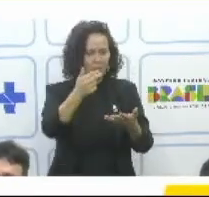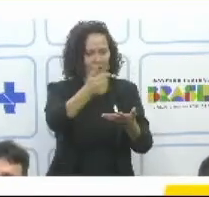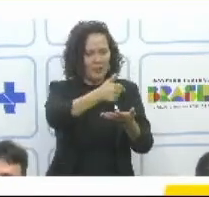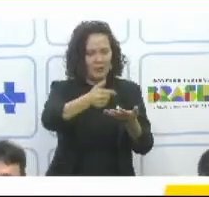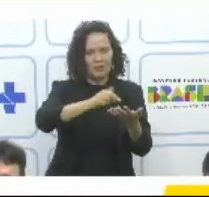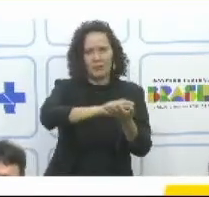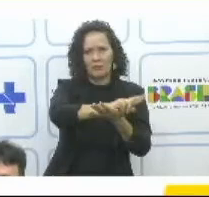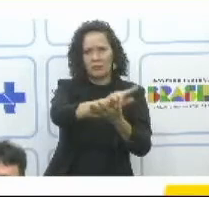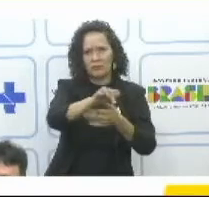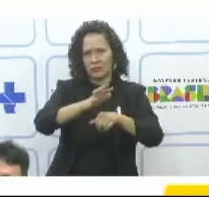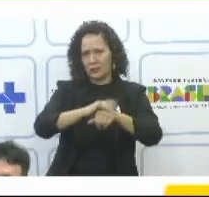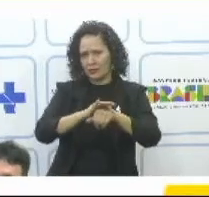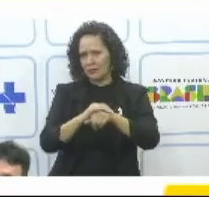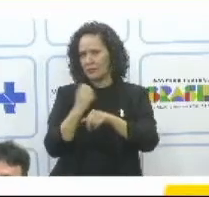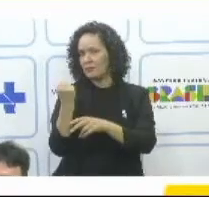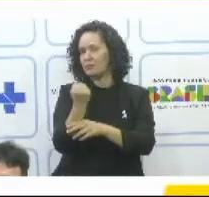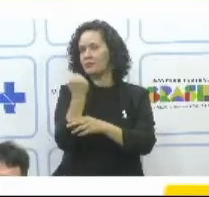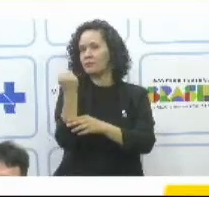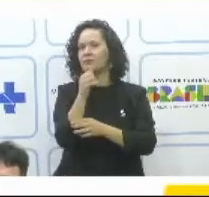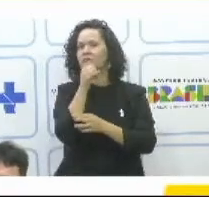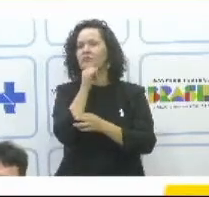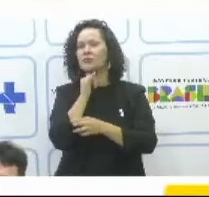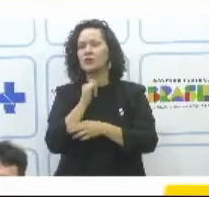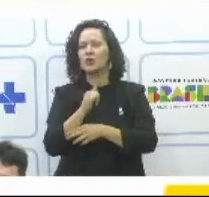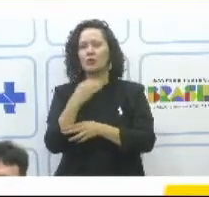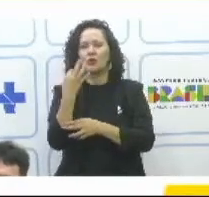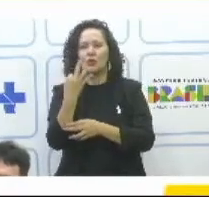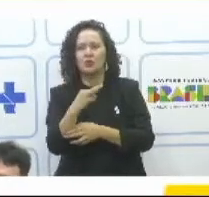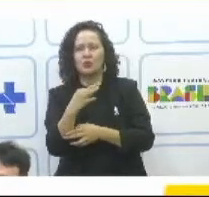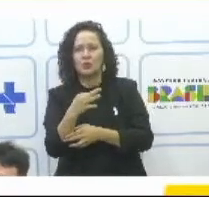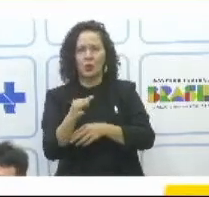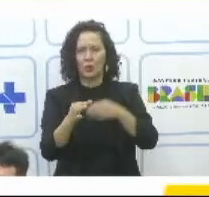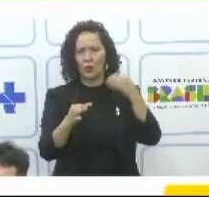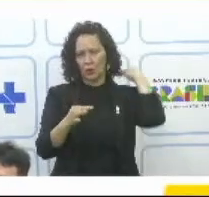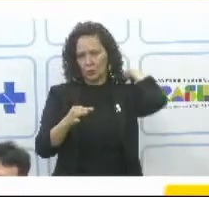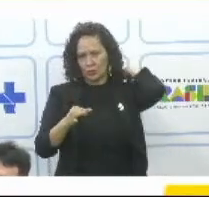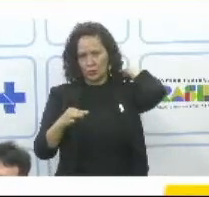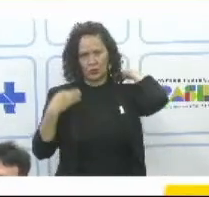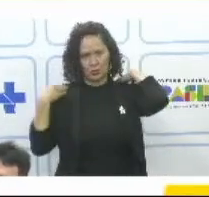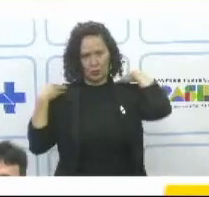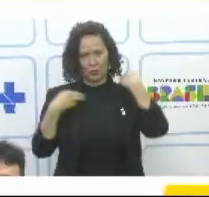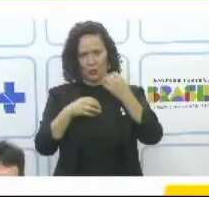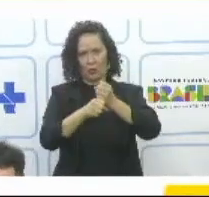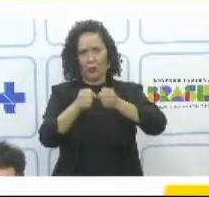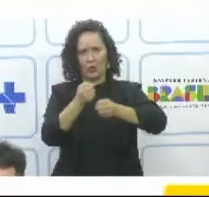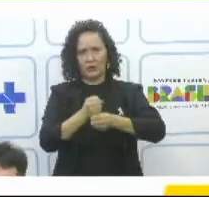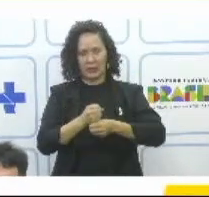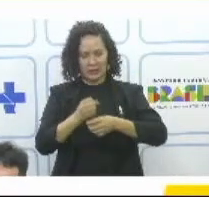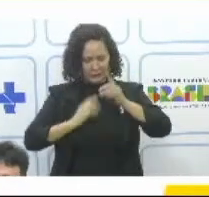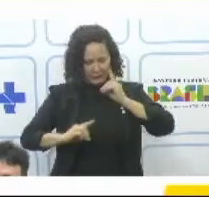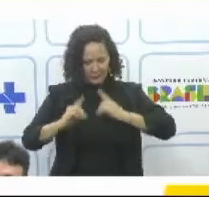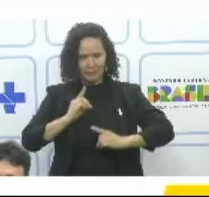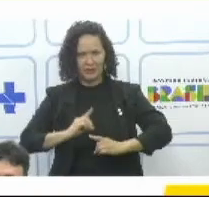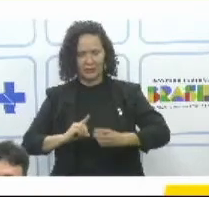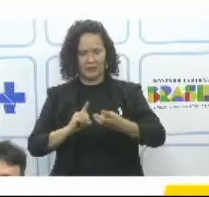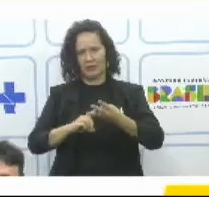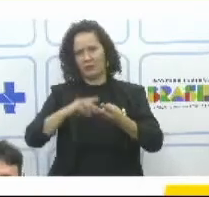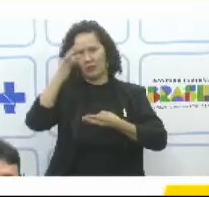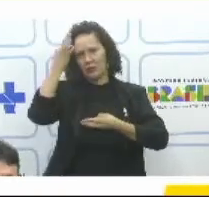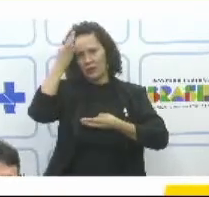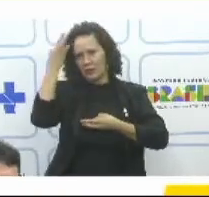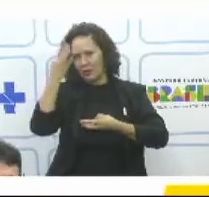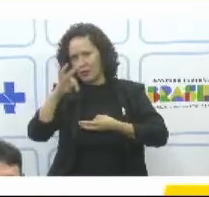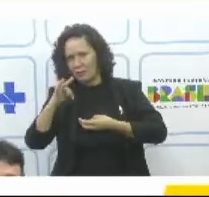né, e agravos, como dores nas costas, depressão, dores de cabeça, diabetes, entre outros,